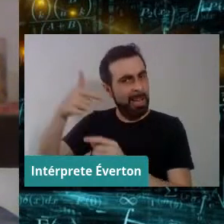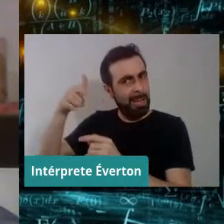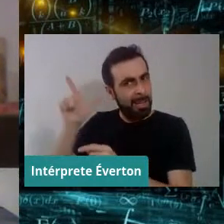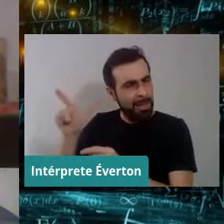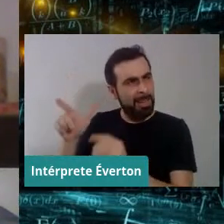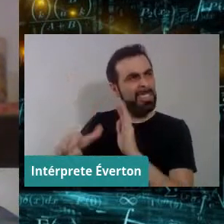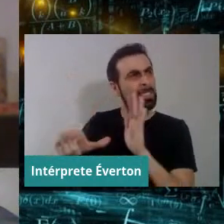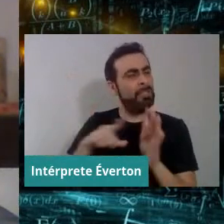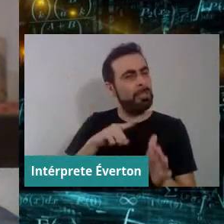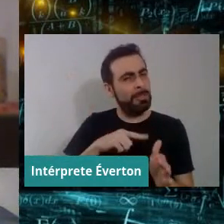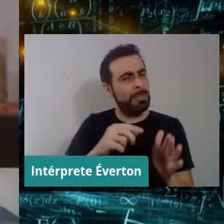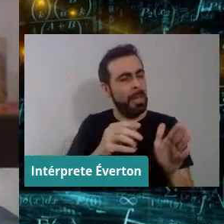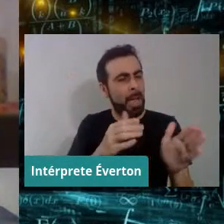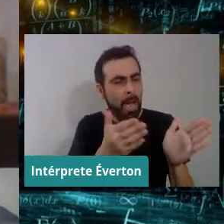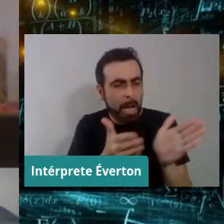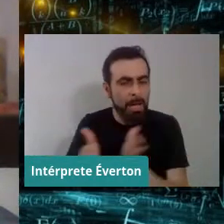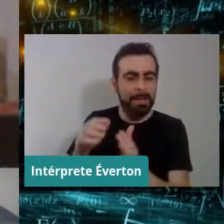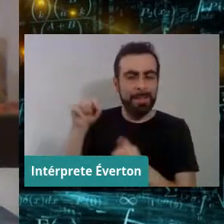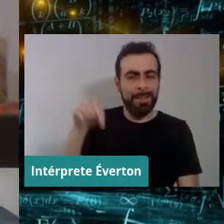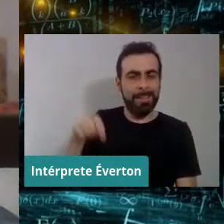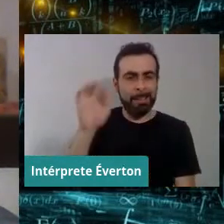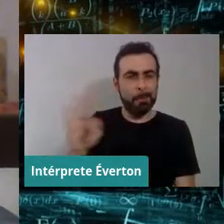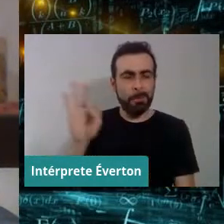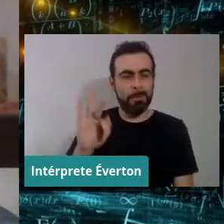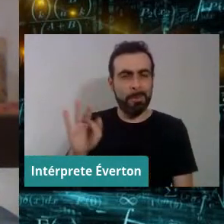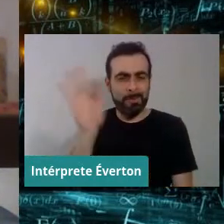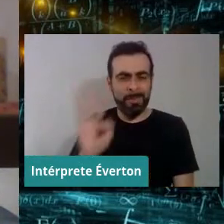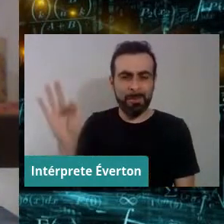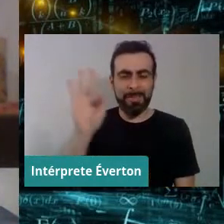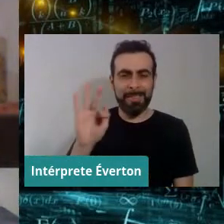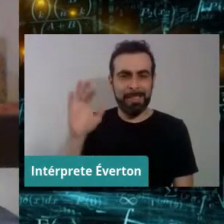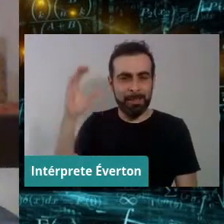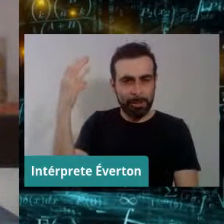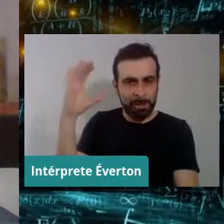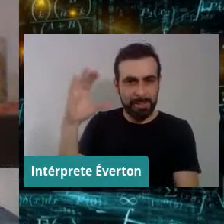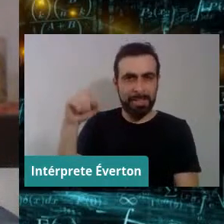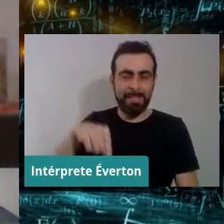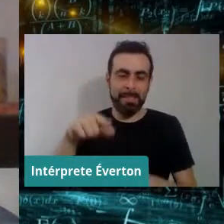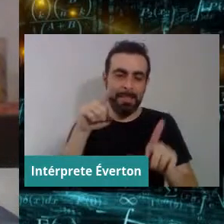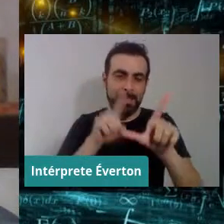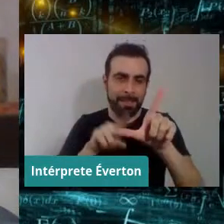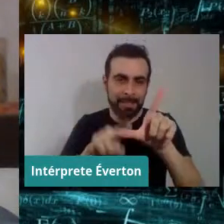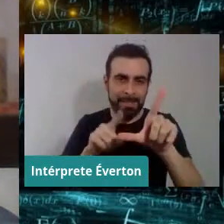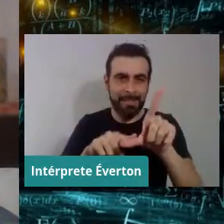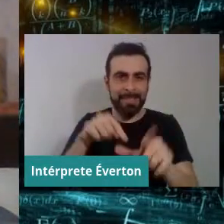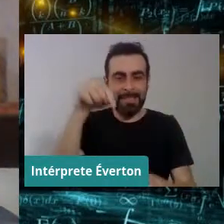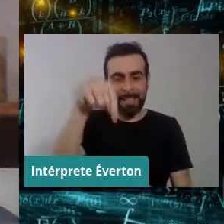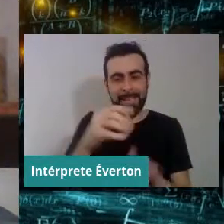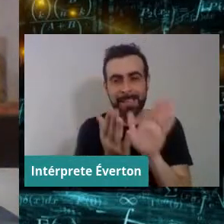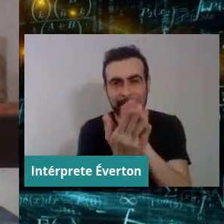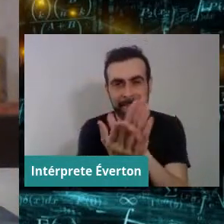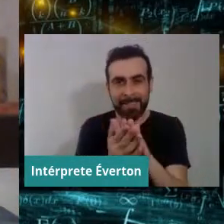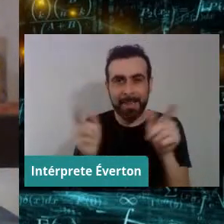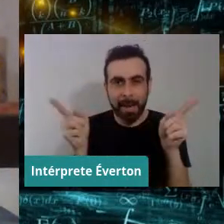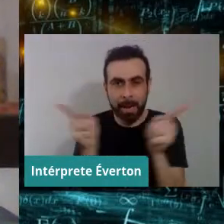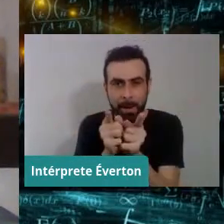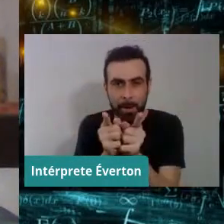A antiga Faculdade de Filosofia, Ciências e Letras de Jacarezinho, nossa querida